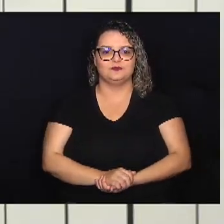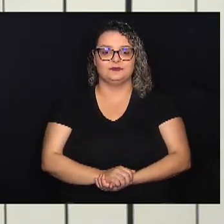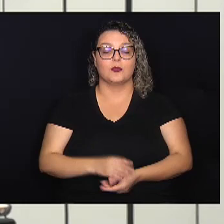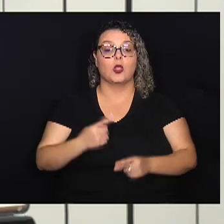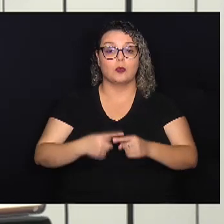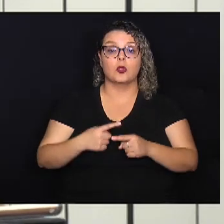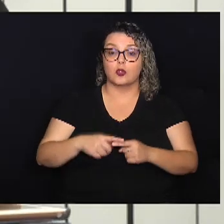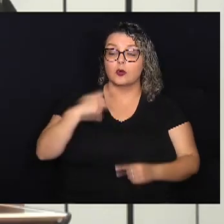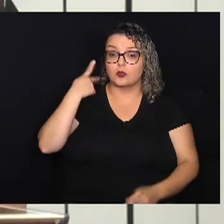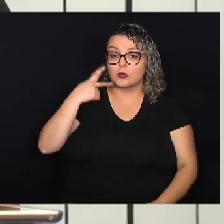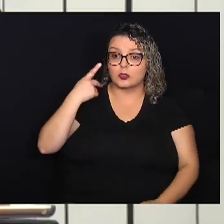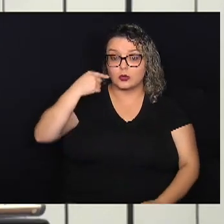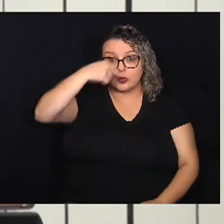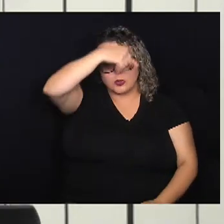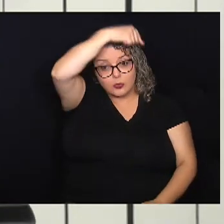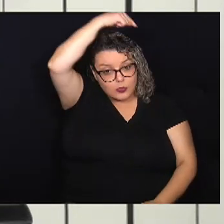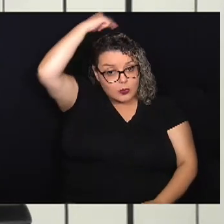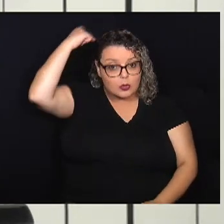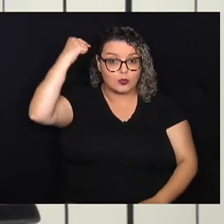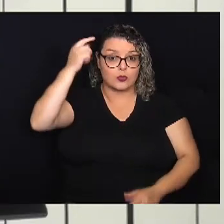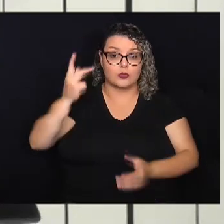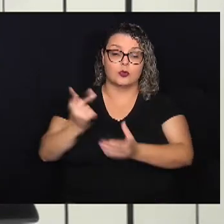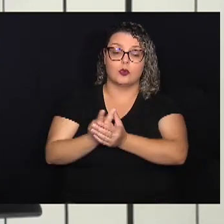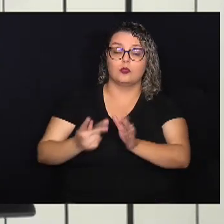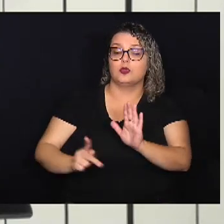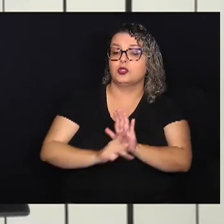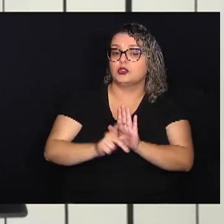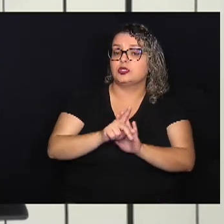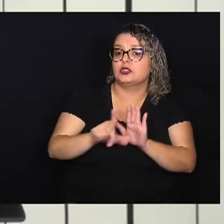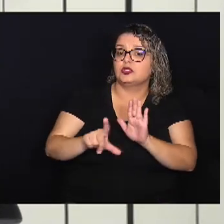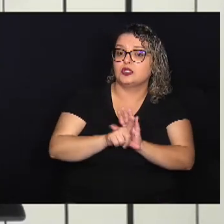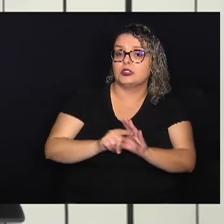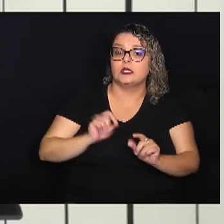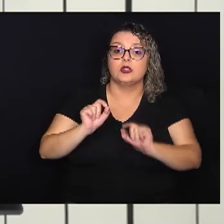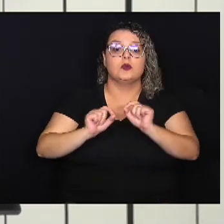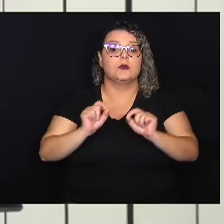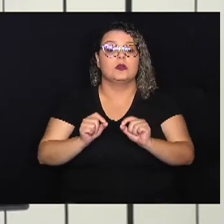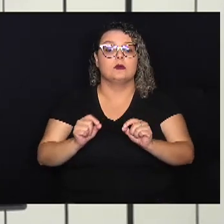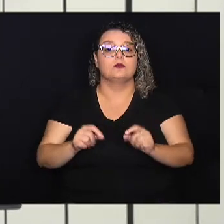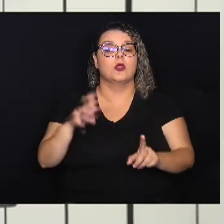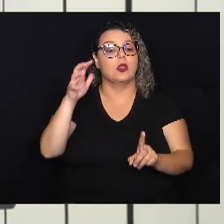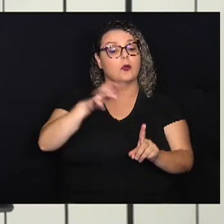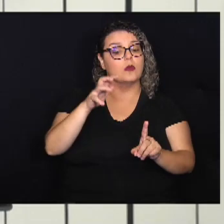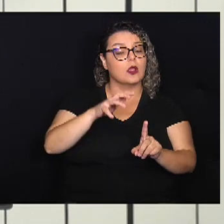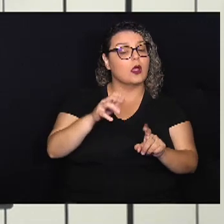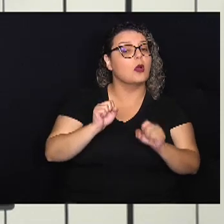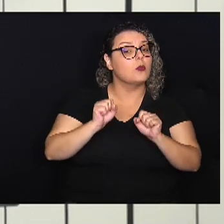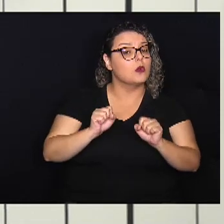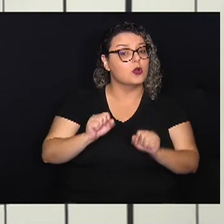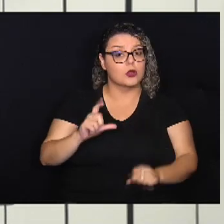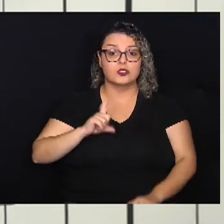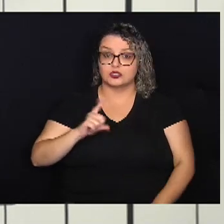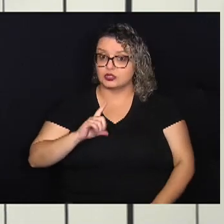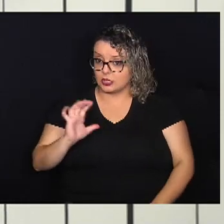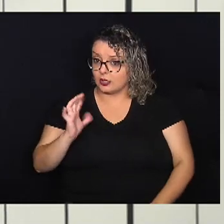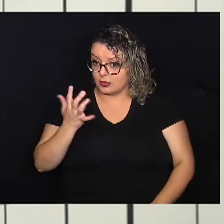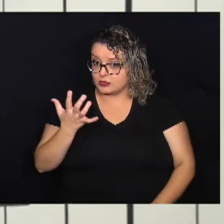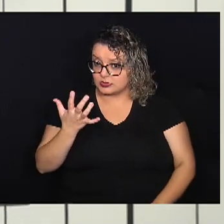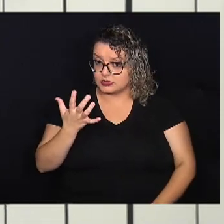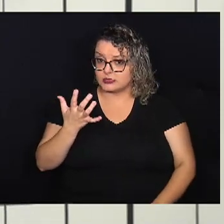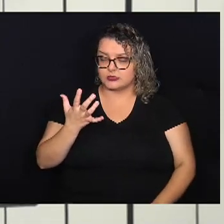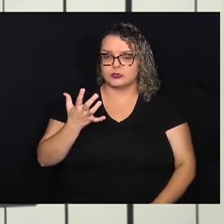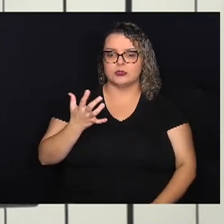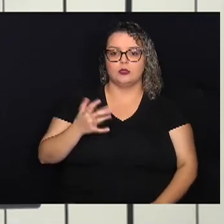vereador Paulo Gaspar protocolou um projeto de lei que trata dos impactos que possam ser causados pelos projetos